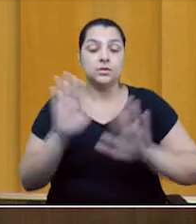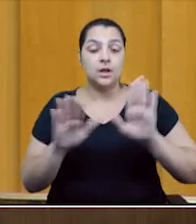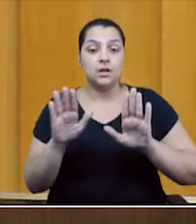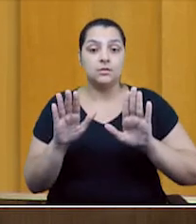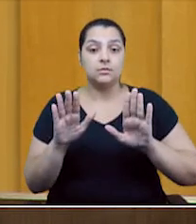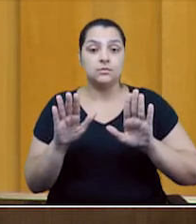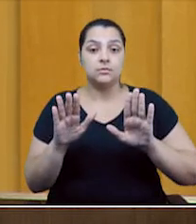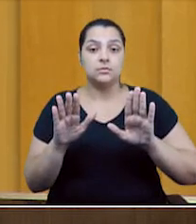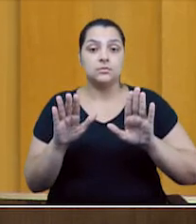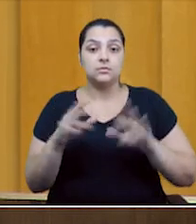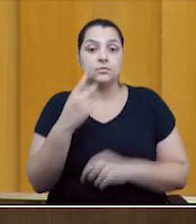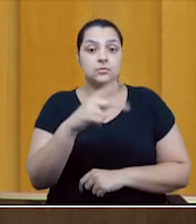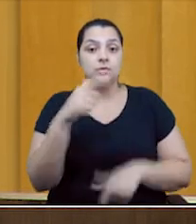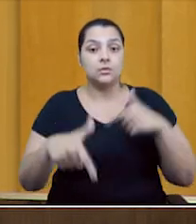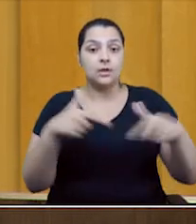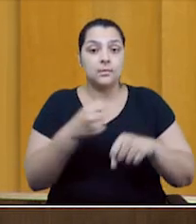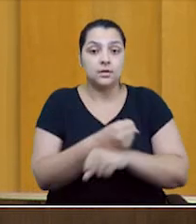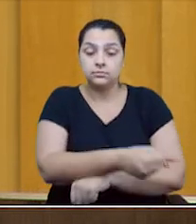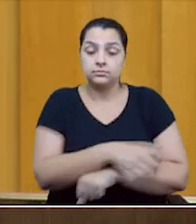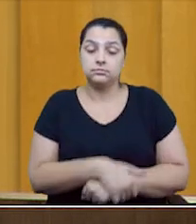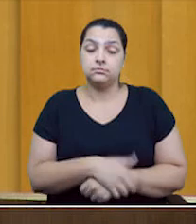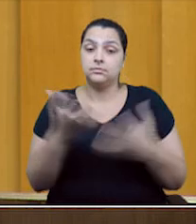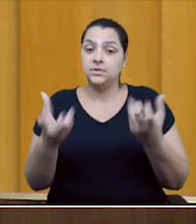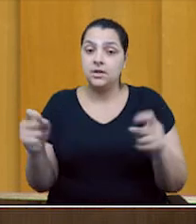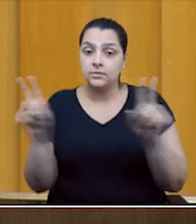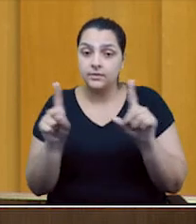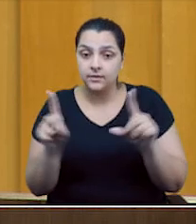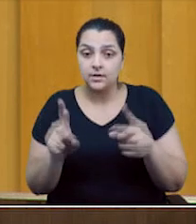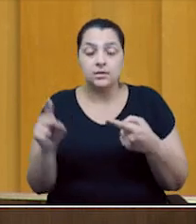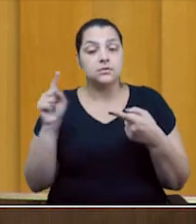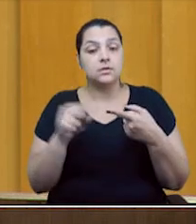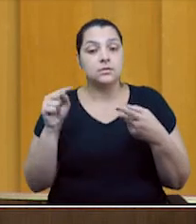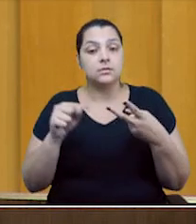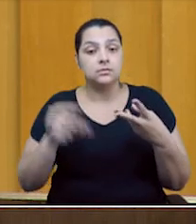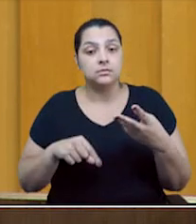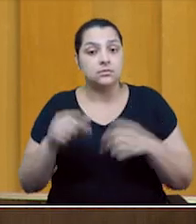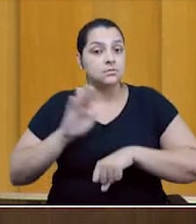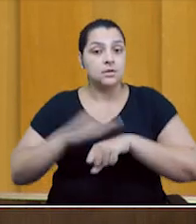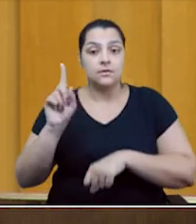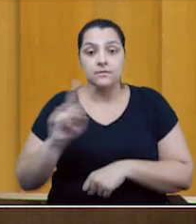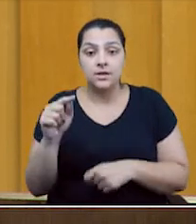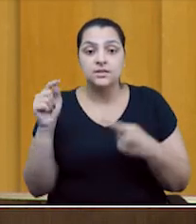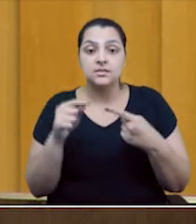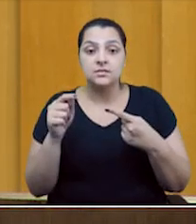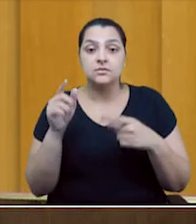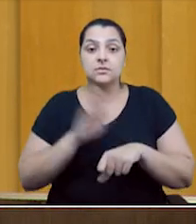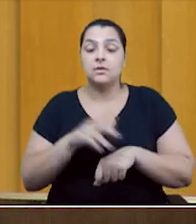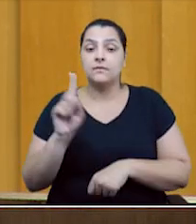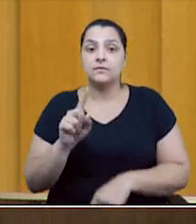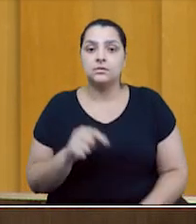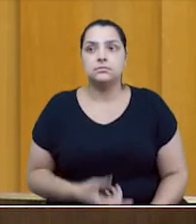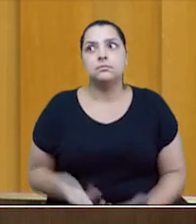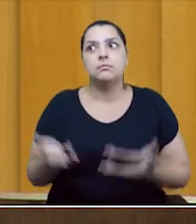seu trabalho, não aceite isso, não aceite aquilo, não faça isso, não faça dessa forma. Isso me veio e falei, olha que meio de